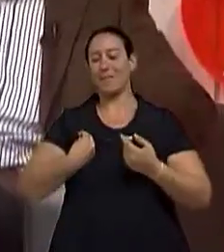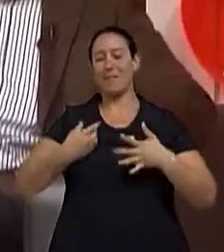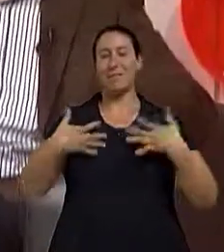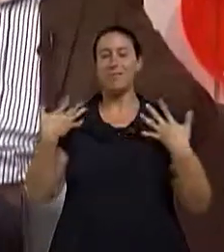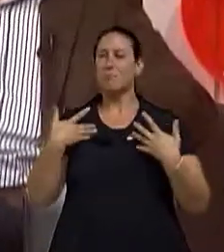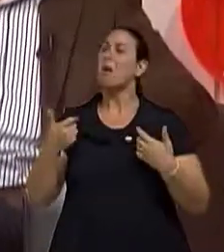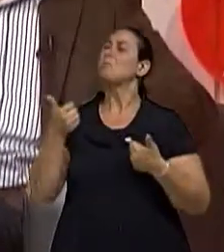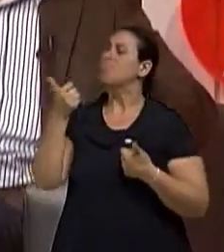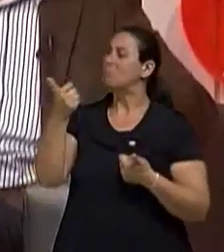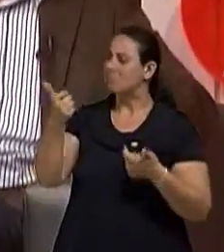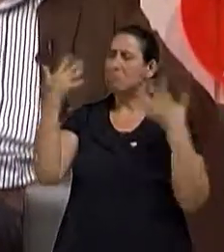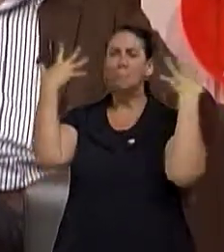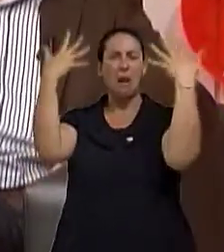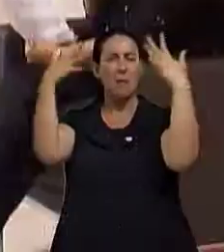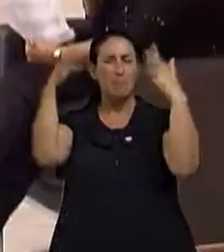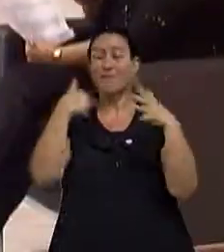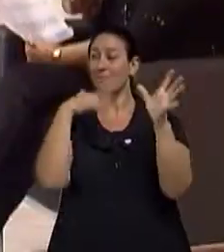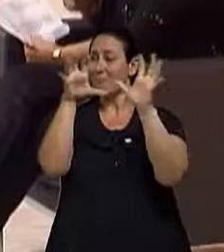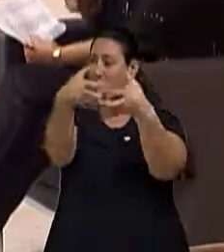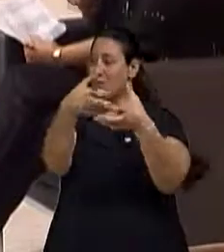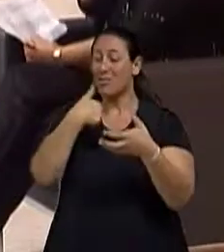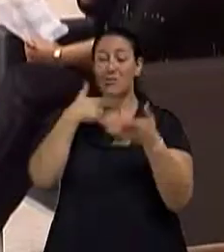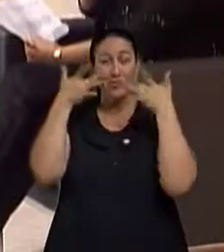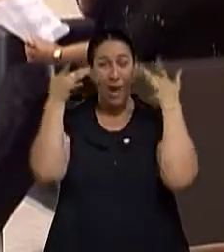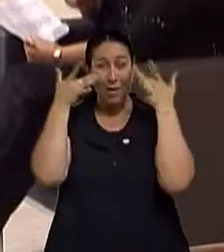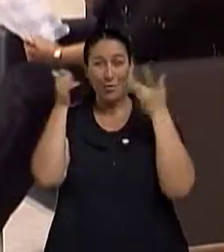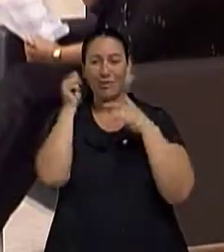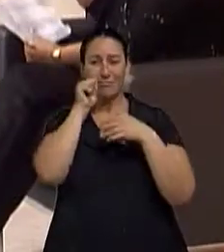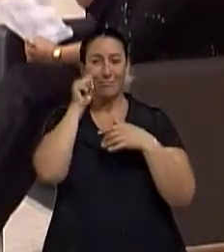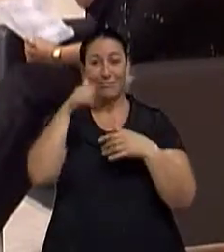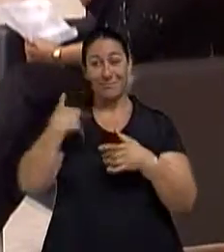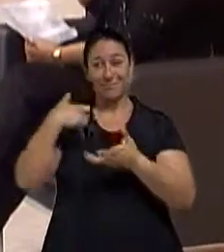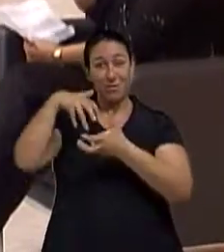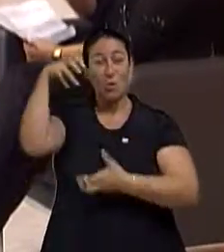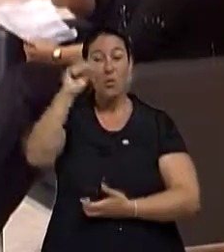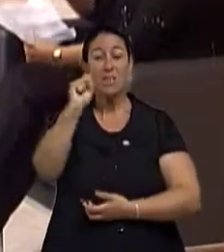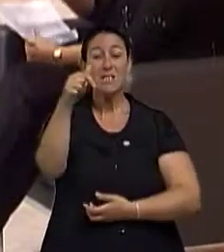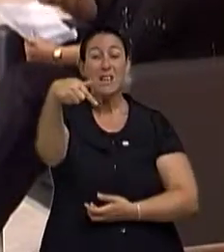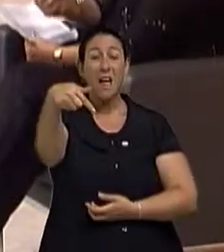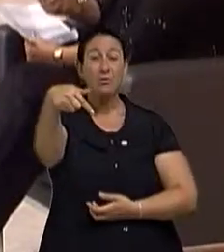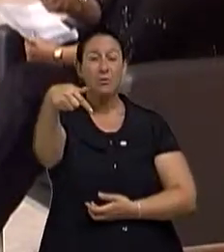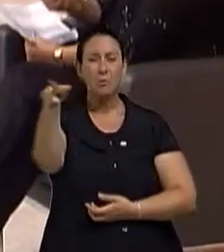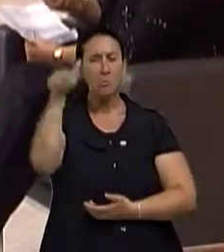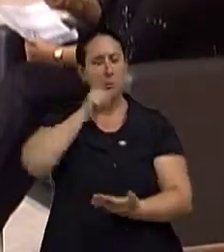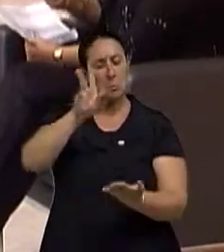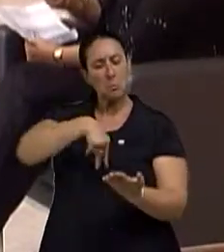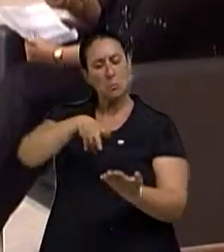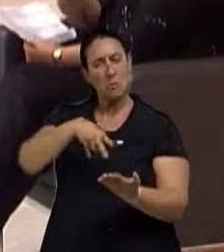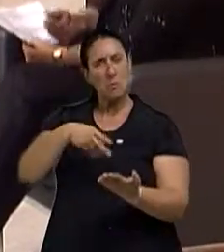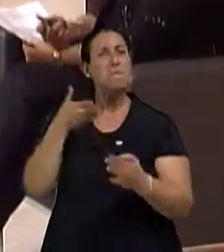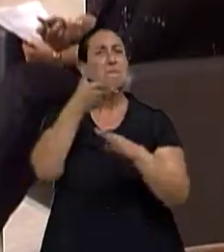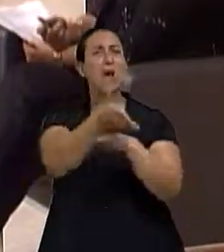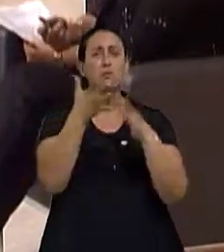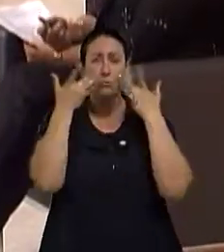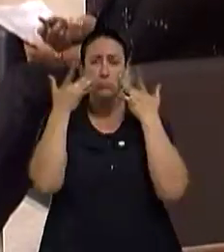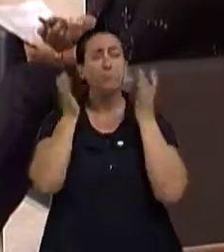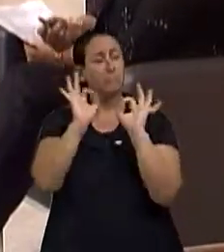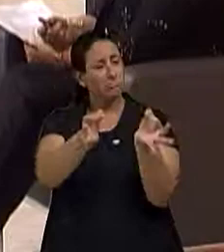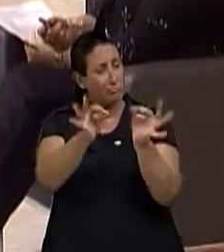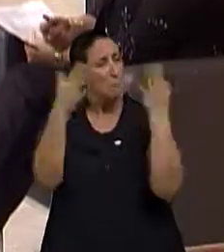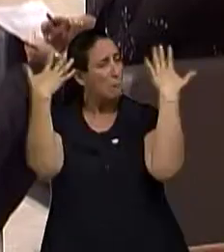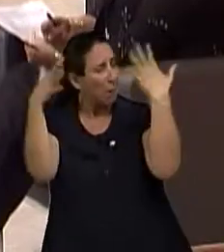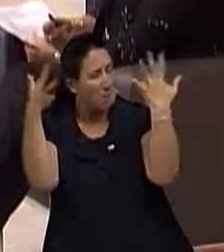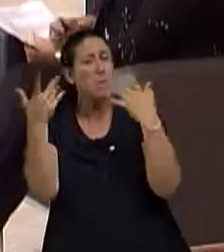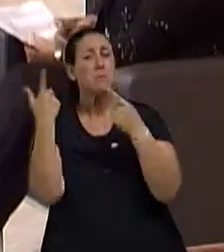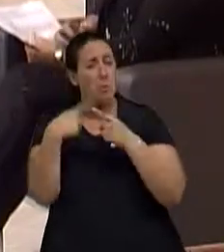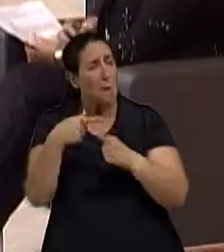dou parabéns para minhas alunas de teatro, as velhinhas. Isso. A mais velha tem 87, decora texto e vai para o palco. Parabéns, é isso maravilha, aí. Maravilha, né? É maravilha,